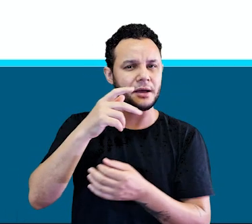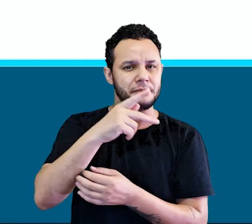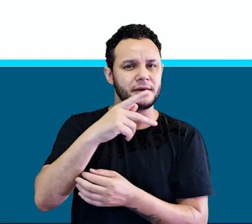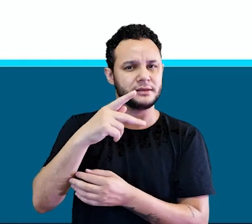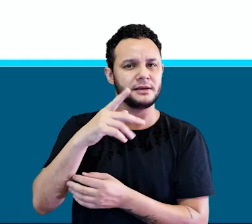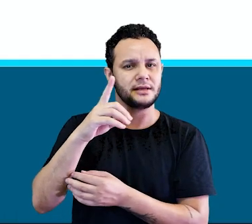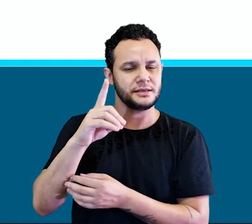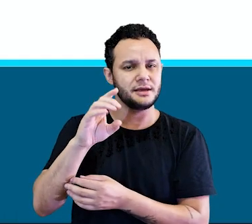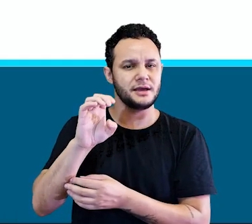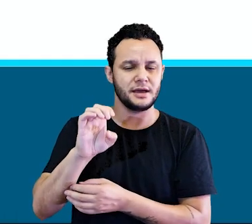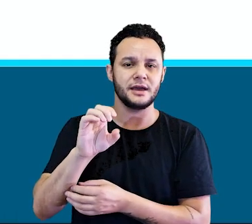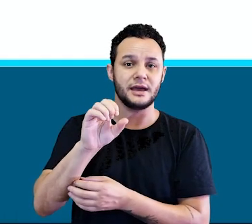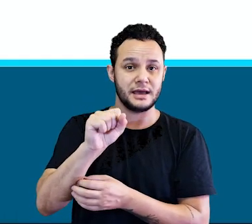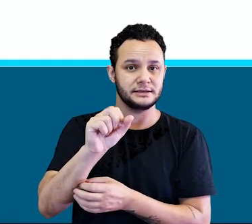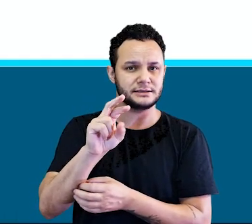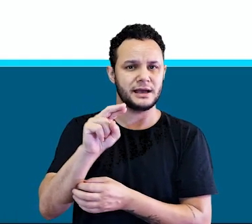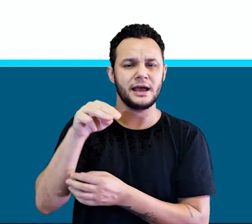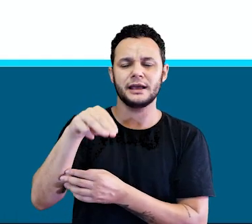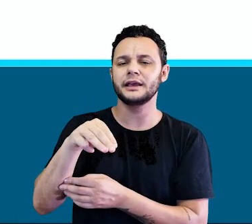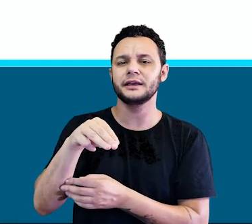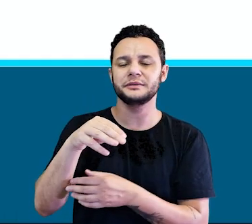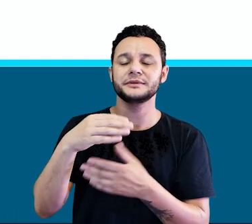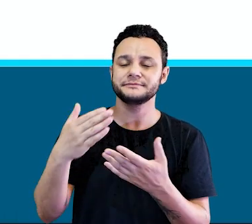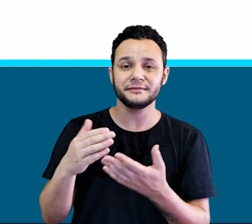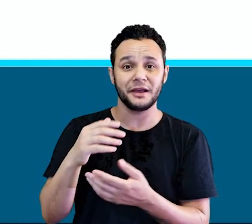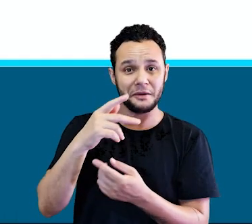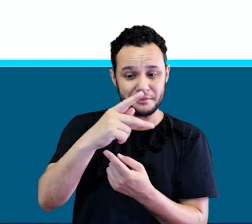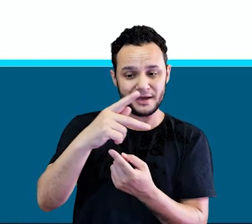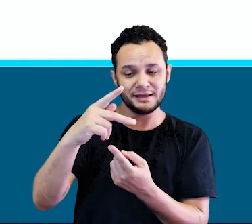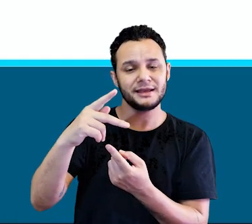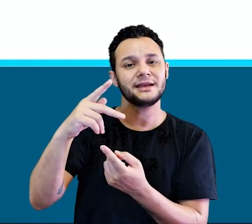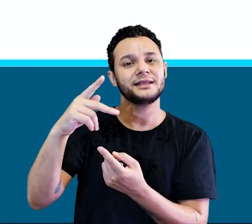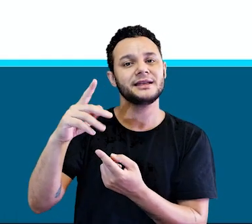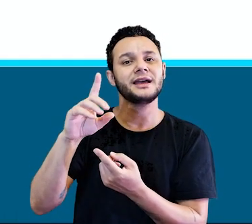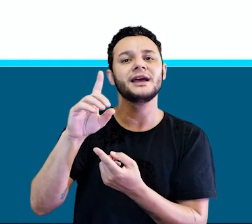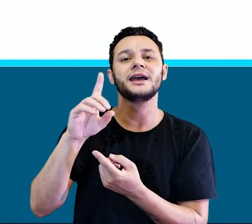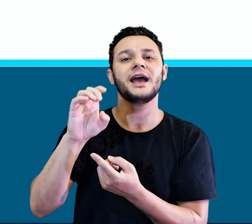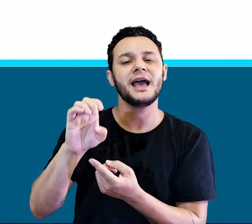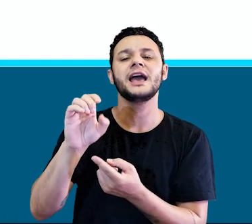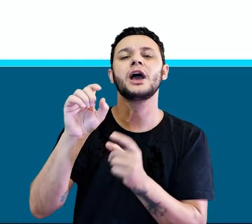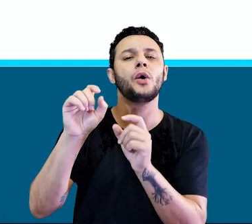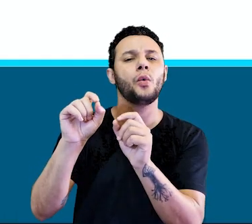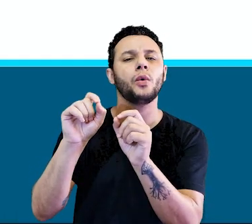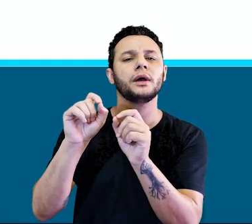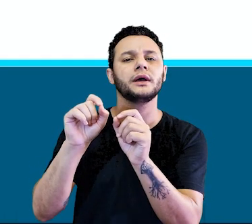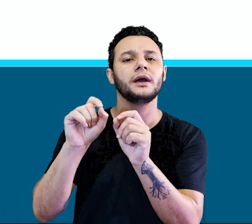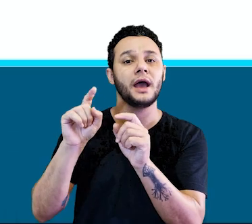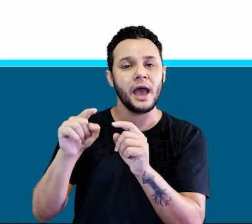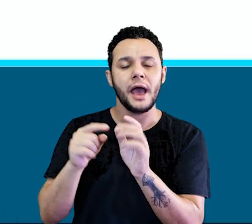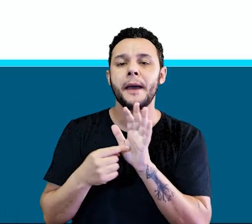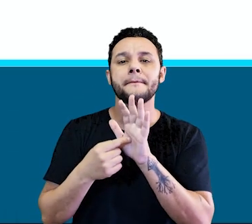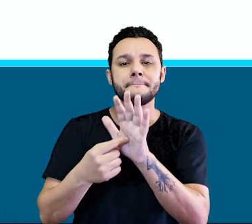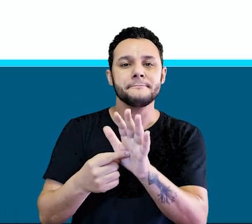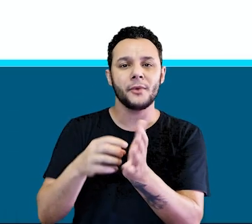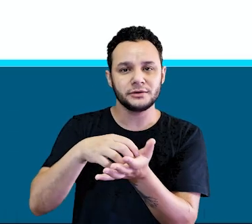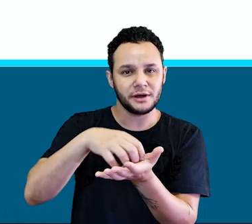o PDDE e o PDDE-SRM. O PDDE é exatamente uma expressão da